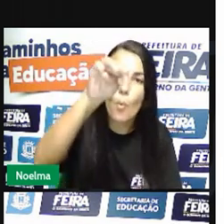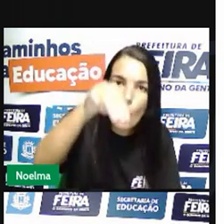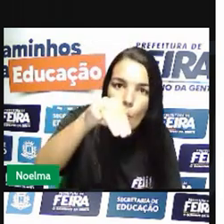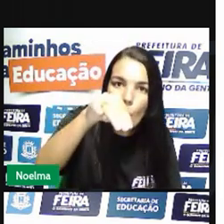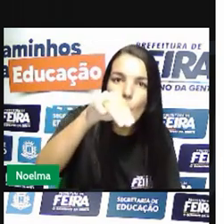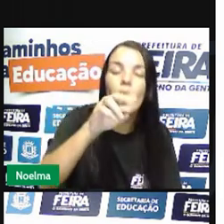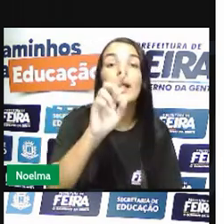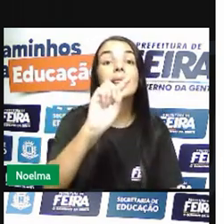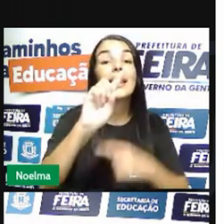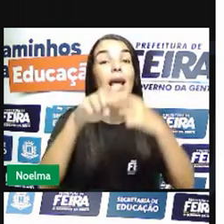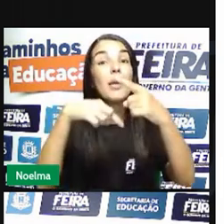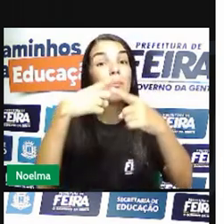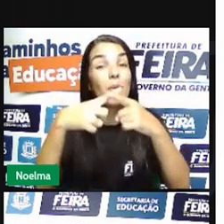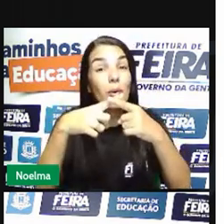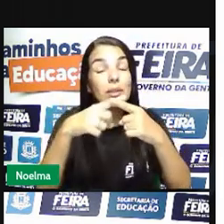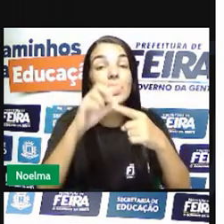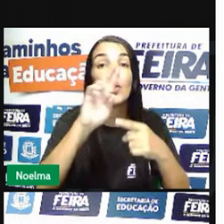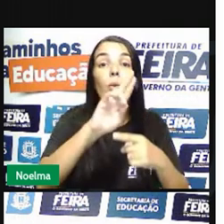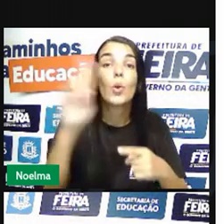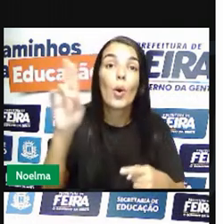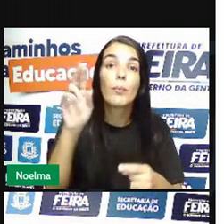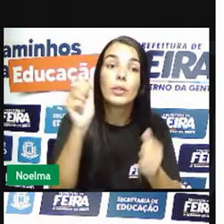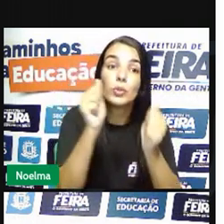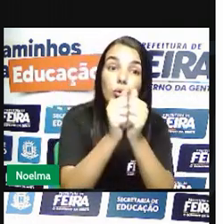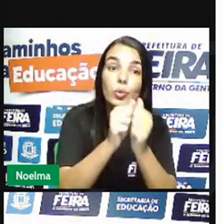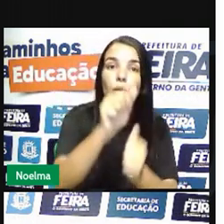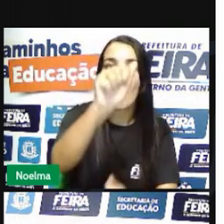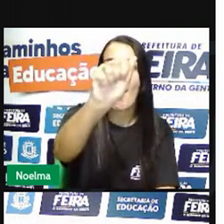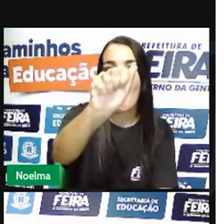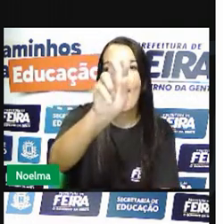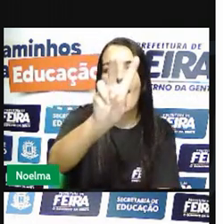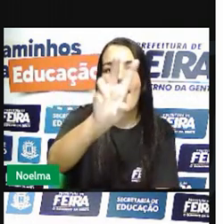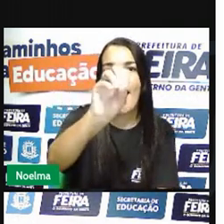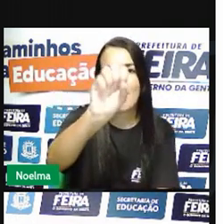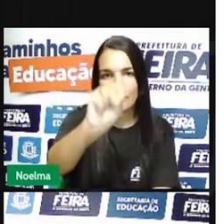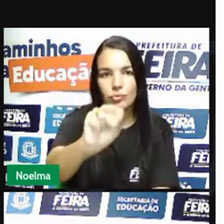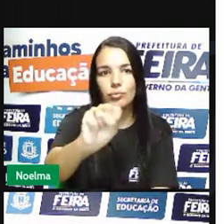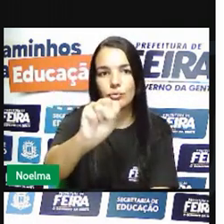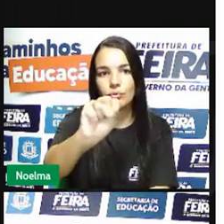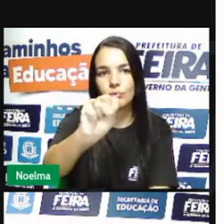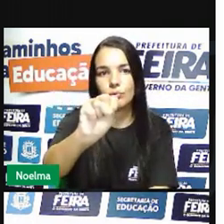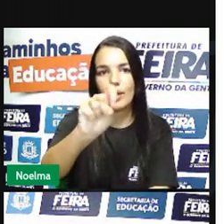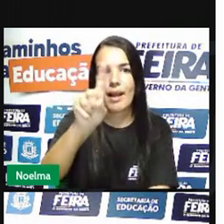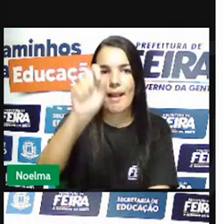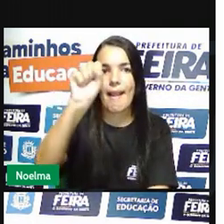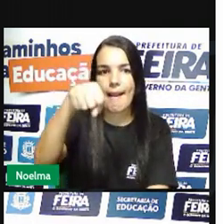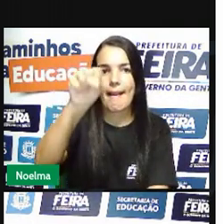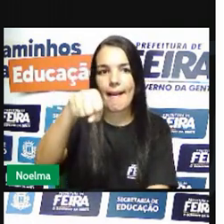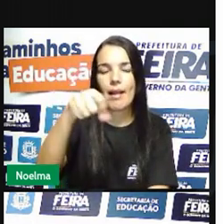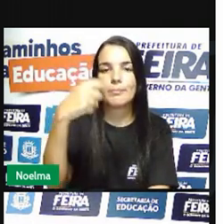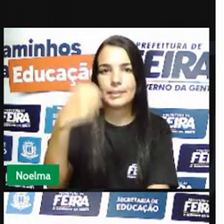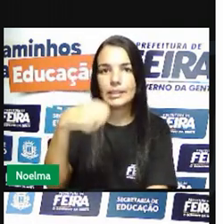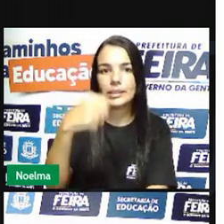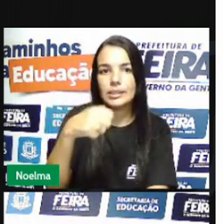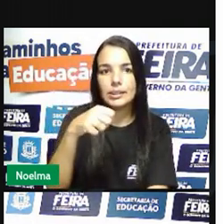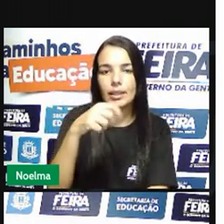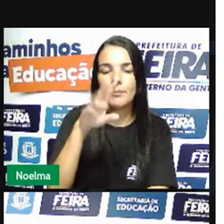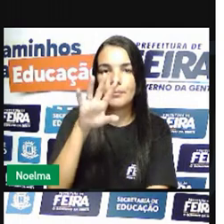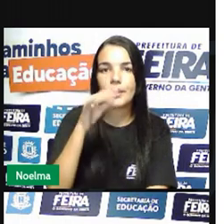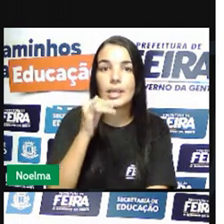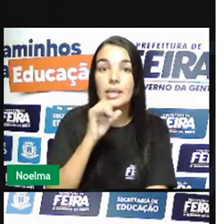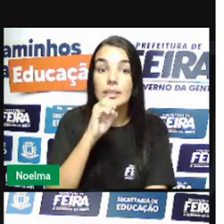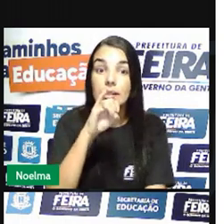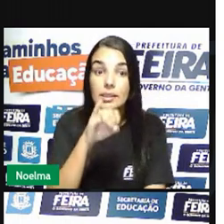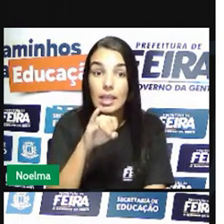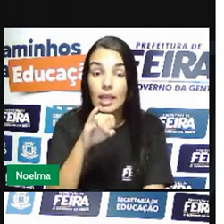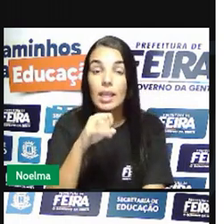6 33 anos 6/97 a vos certo então se for diferente disso aqui ó